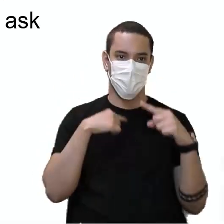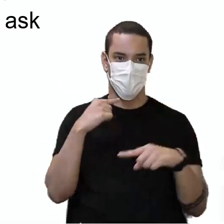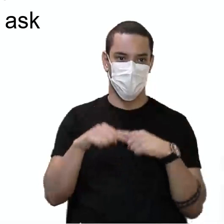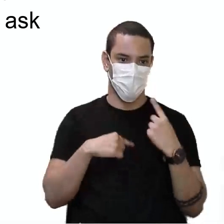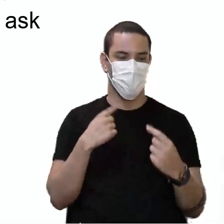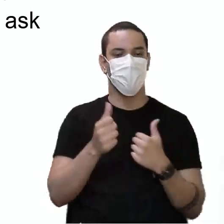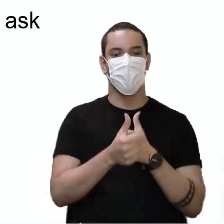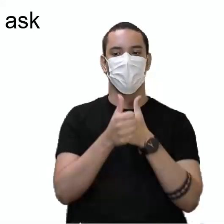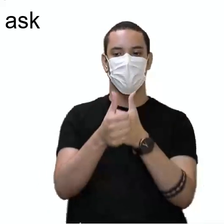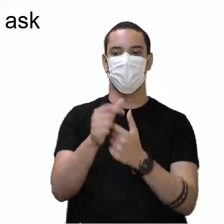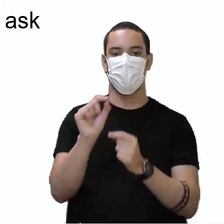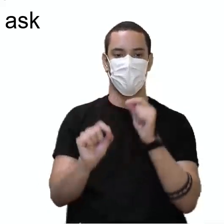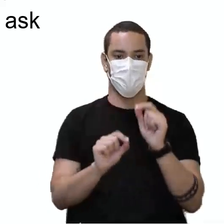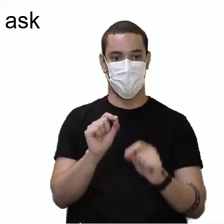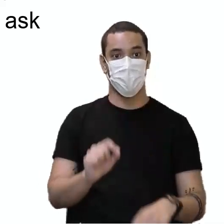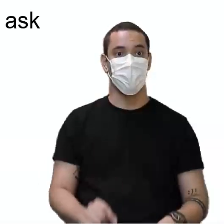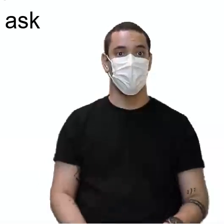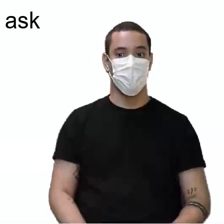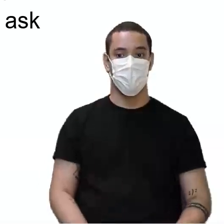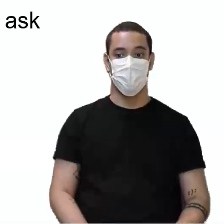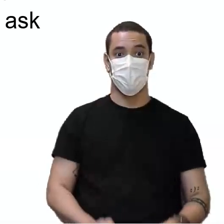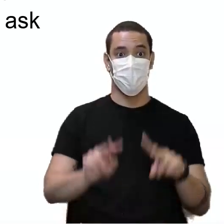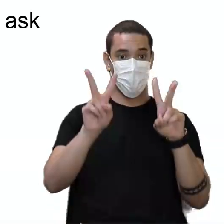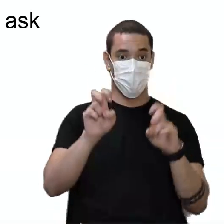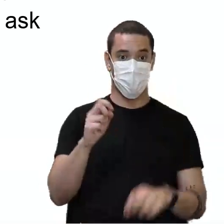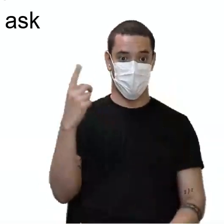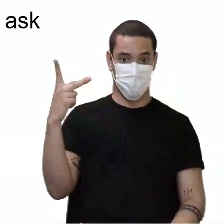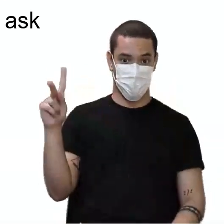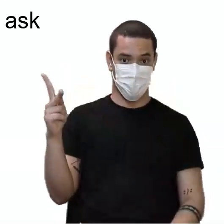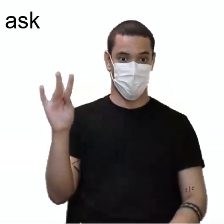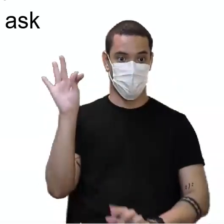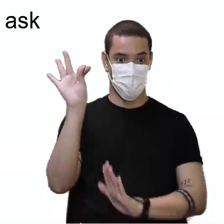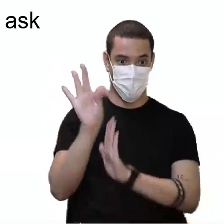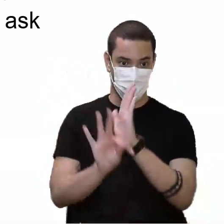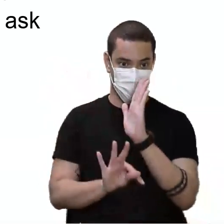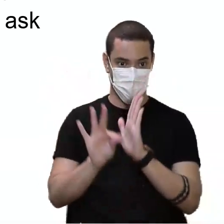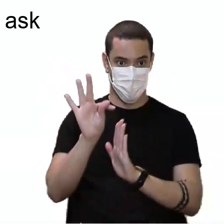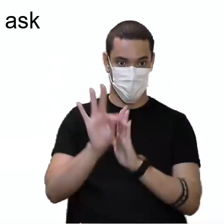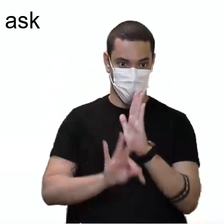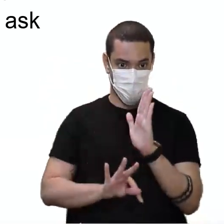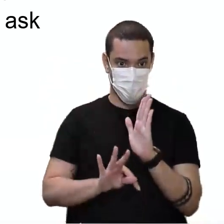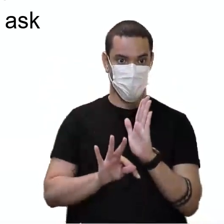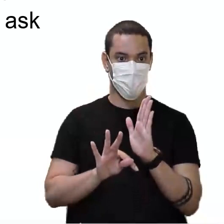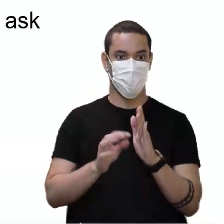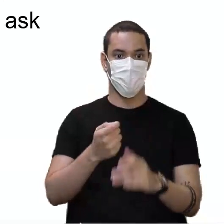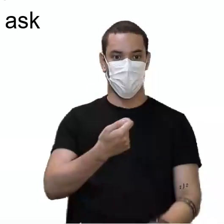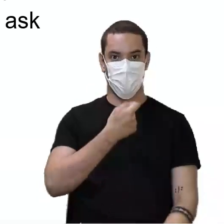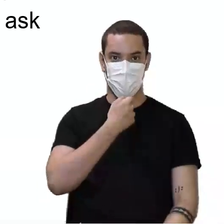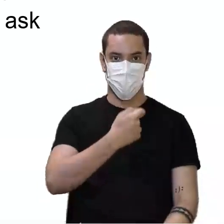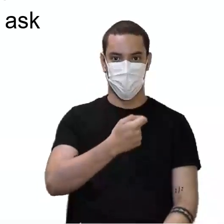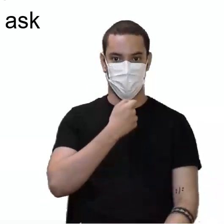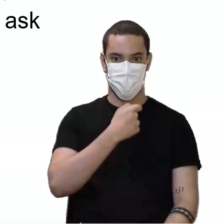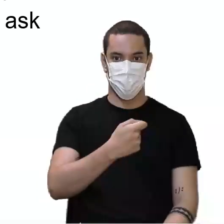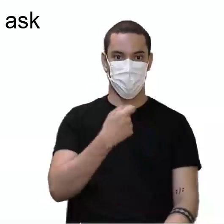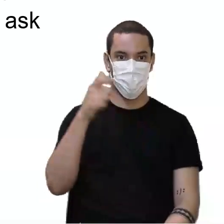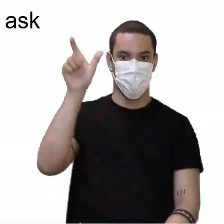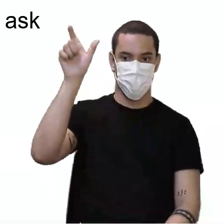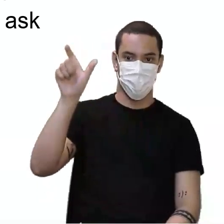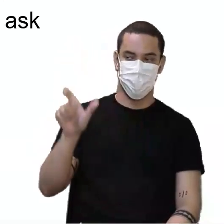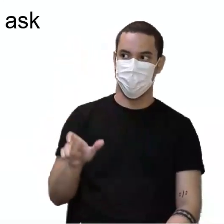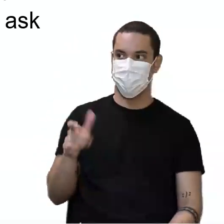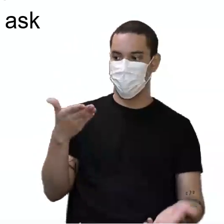que são as seguintes. Em relação a esse texto aqui, que é uma espécie de entrevista entre uma pessoa